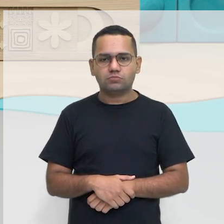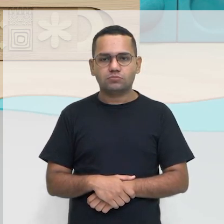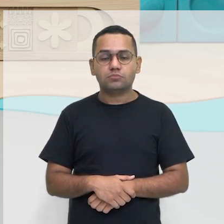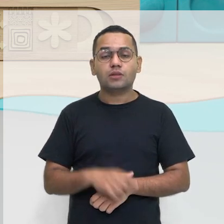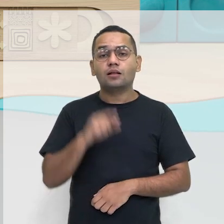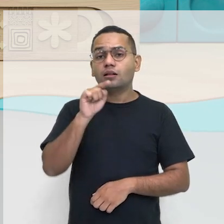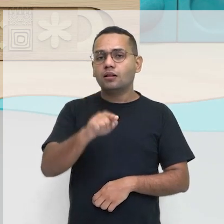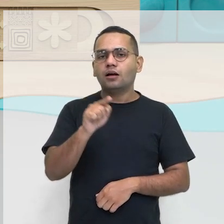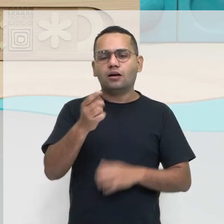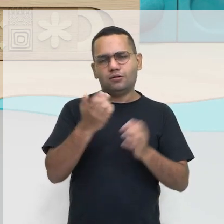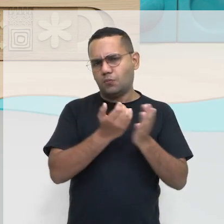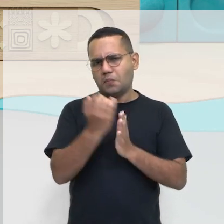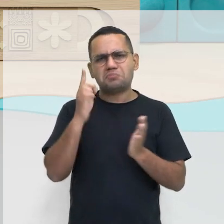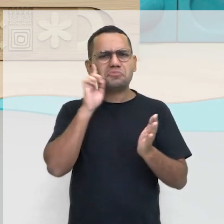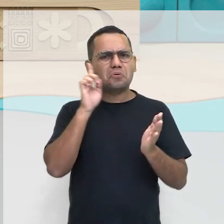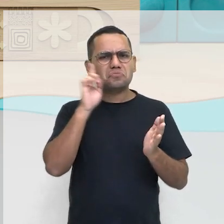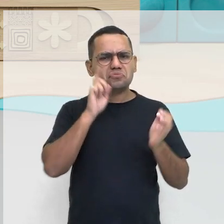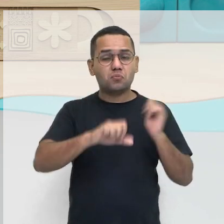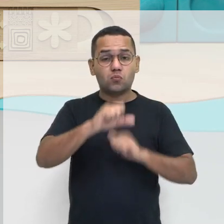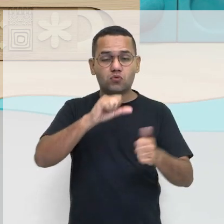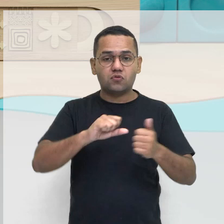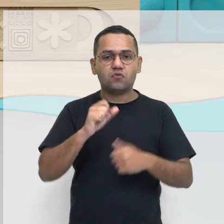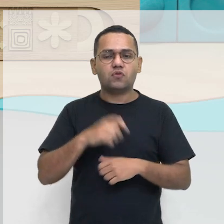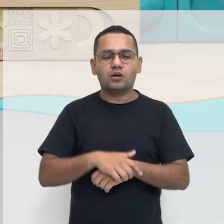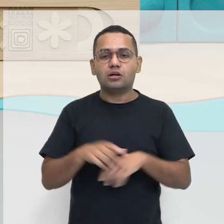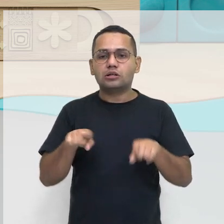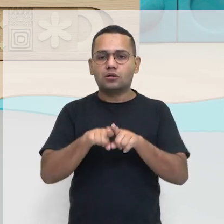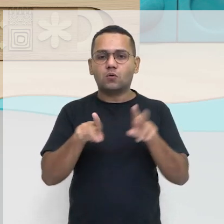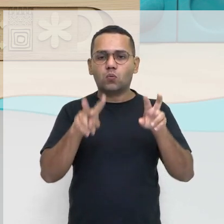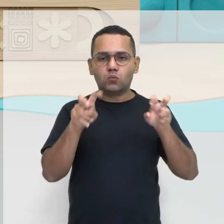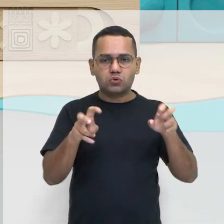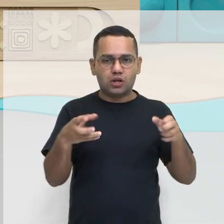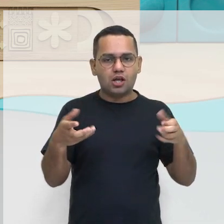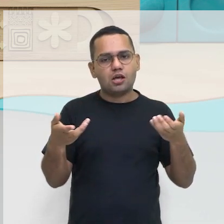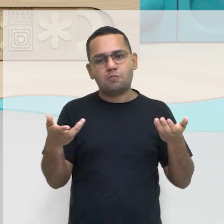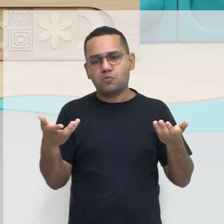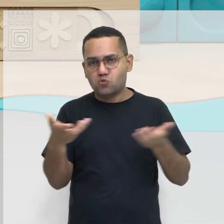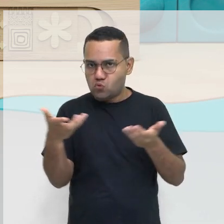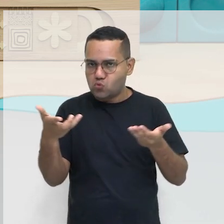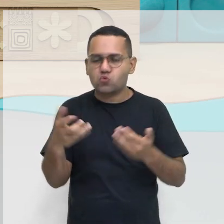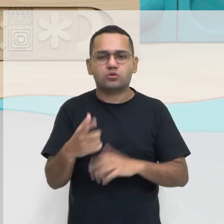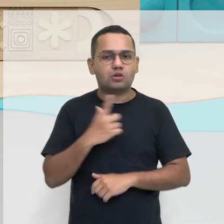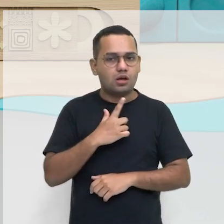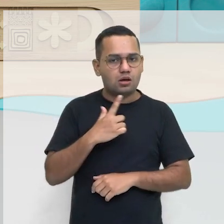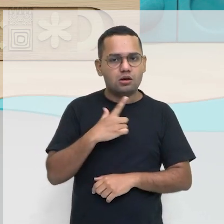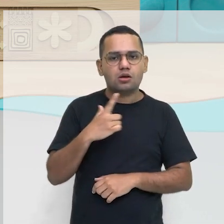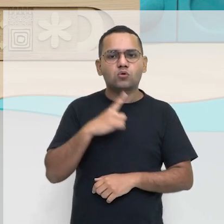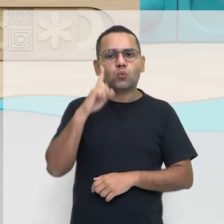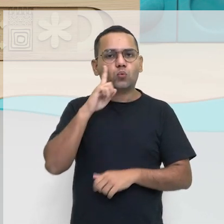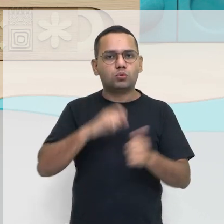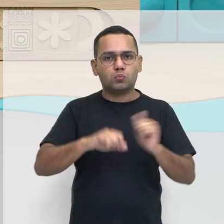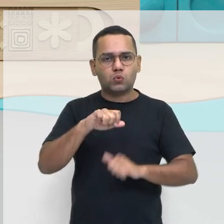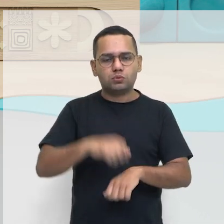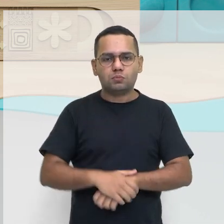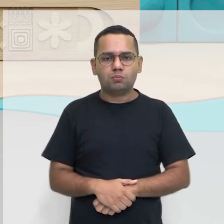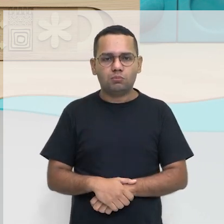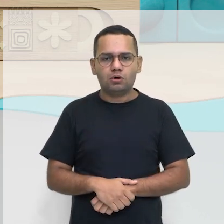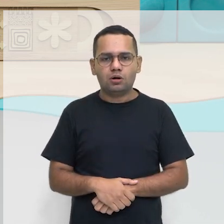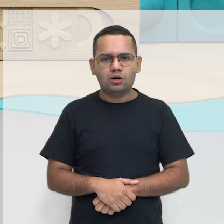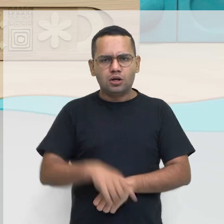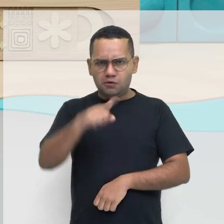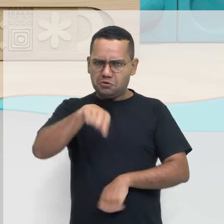diariamente aqui, tem aqui um assunto do dia, ó, que você pode verificar aqui, diariamente ele muda, e aqui você